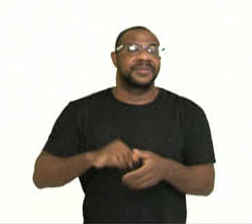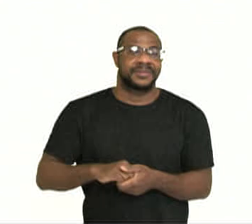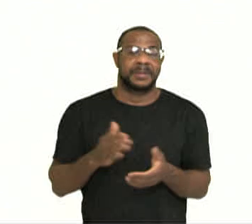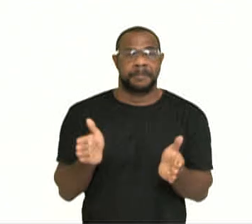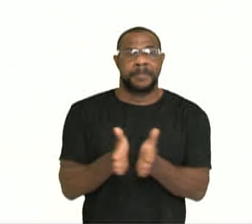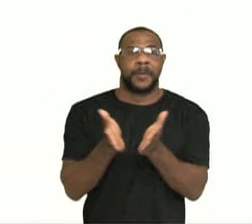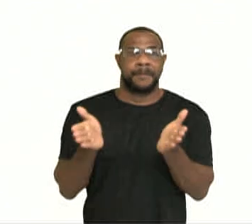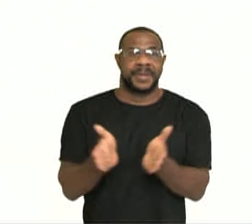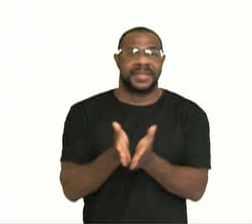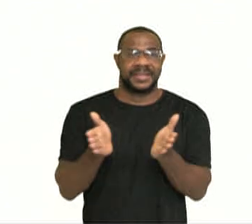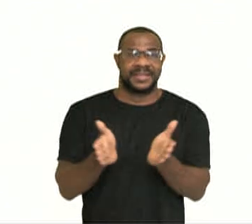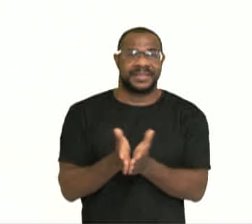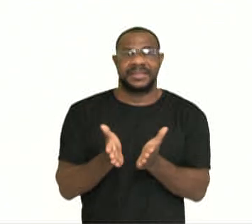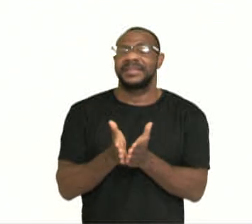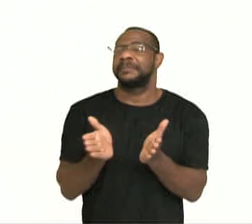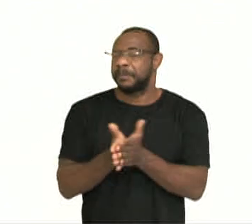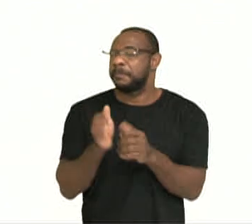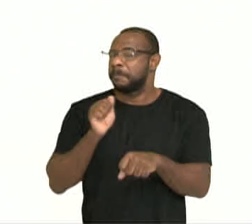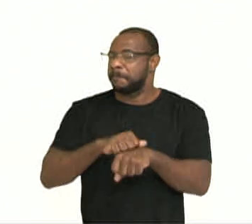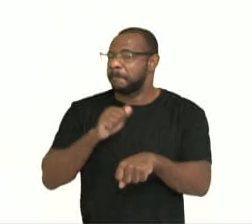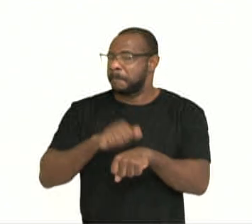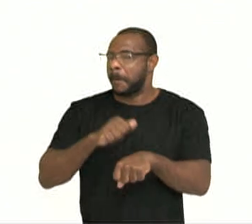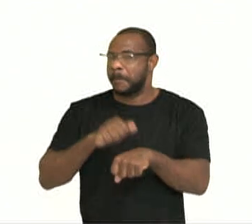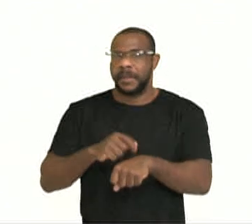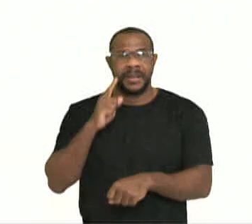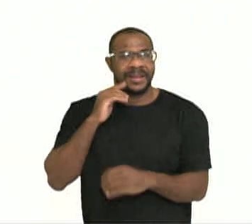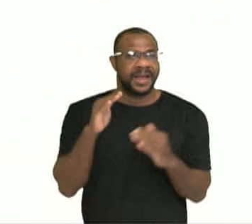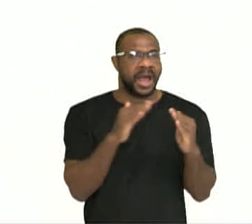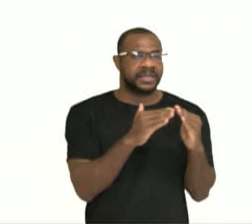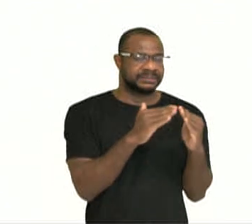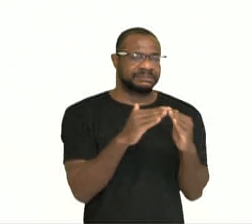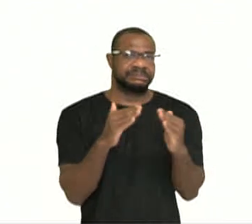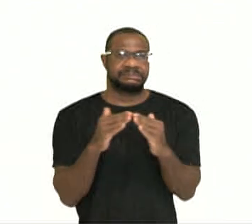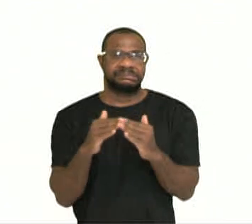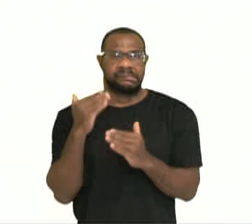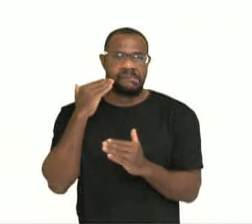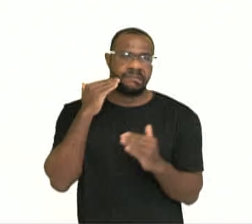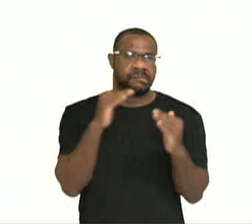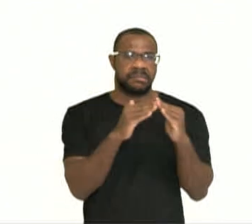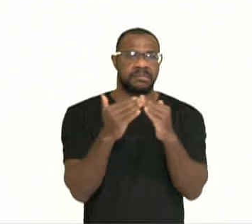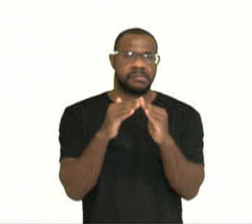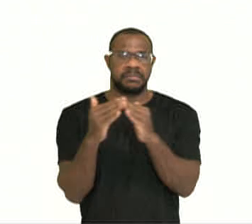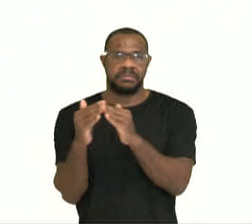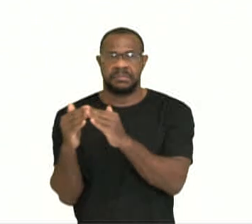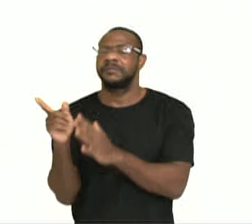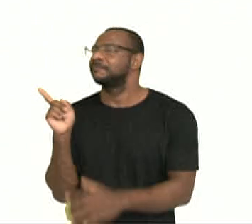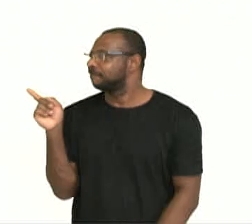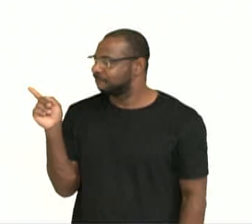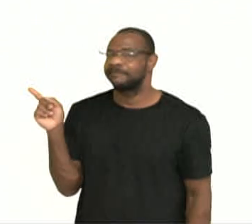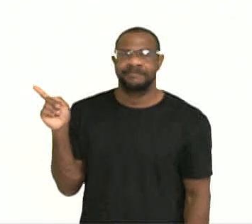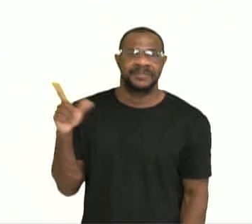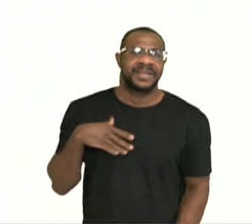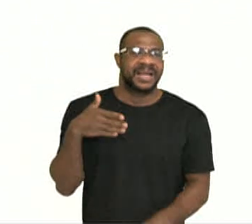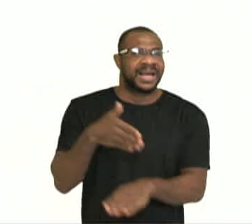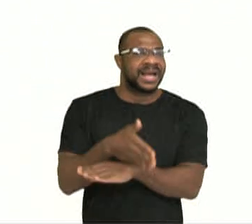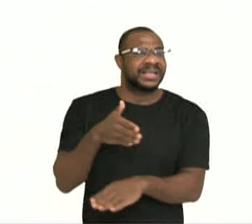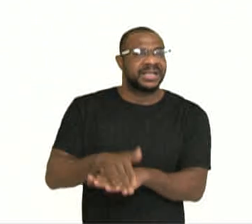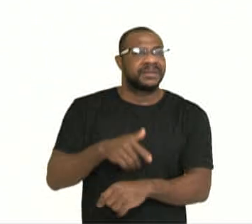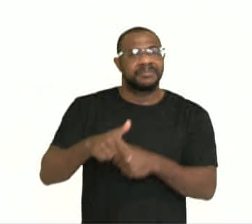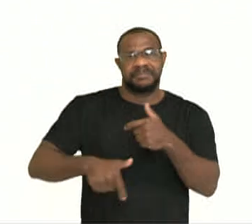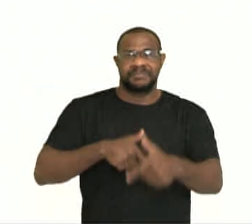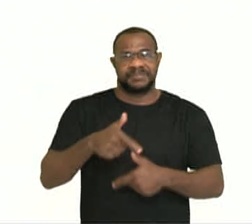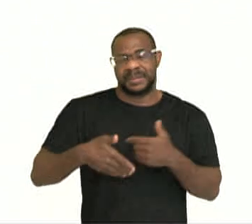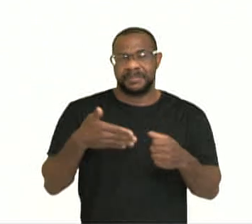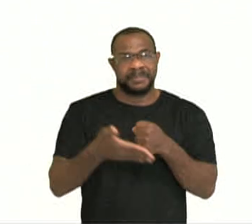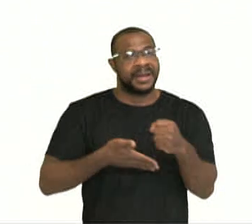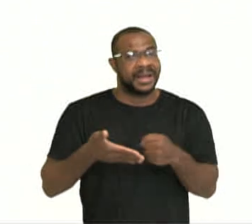da pobreza extrema, né? As moradias precárias, né? Aqui a questão do acesso aos serviços